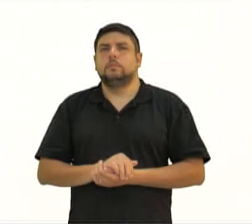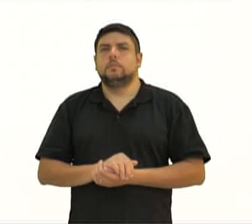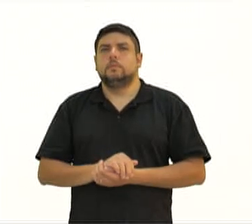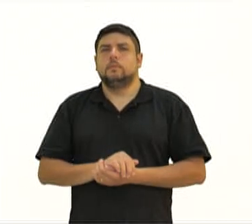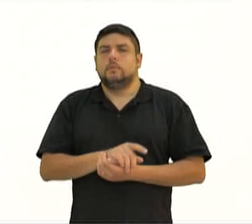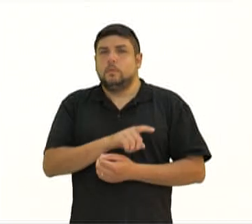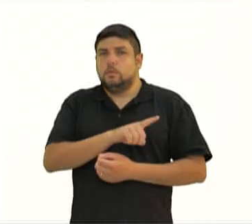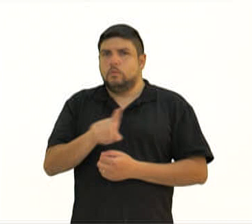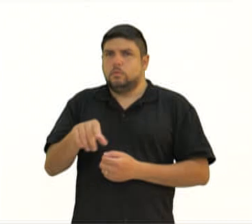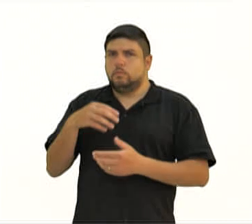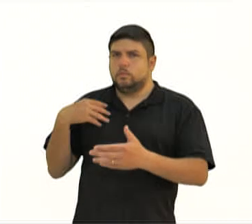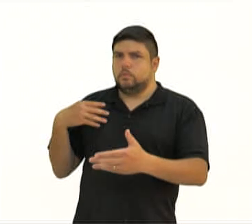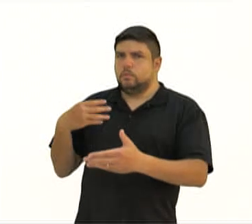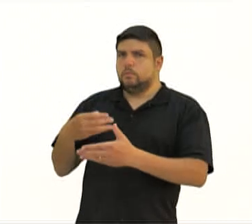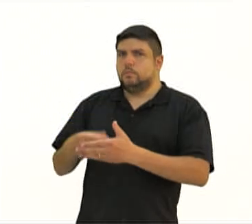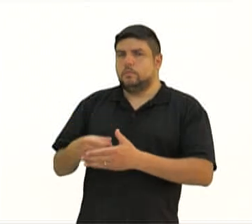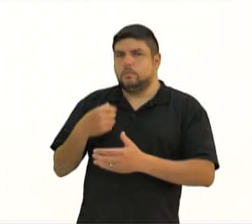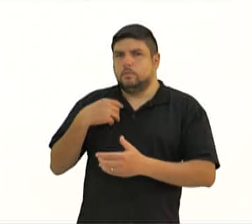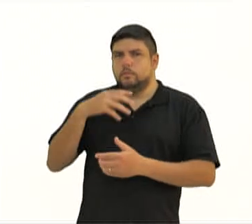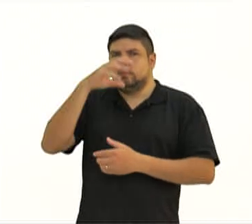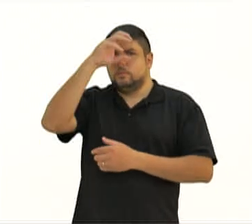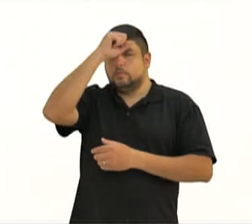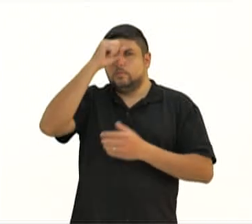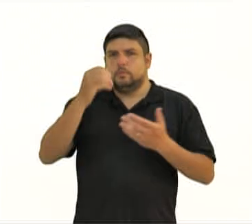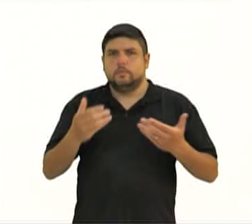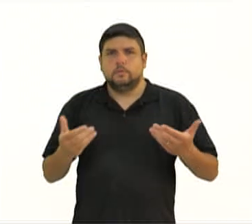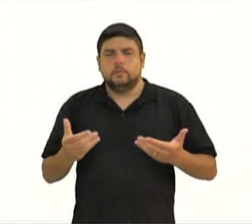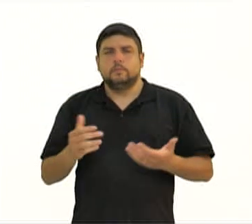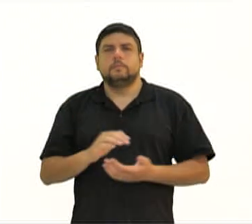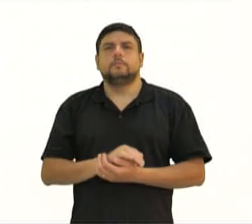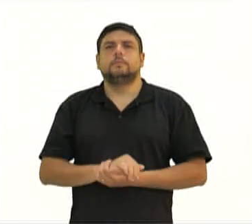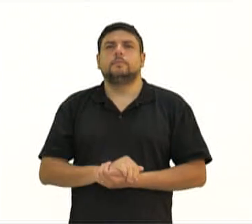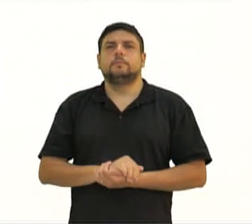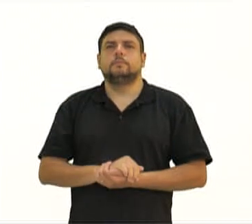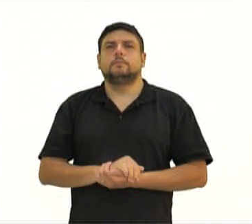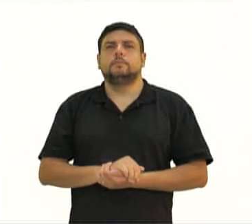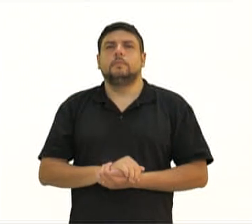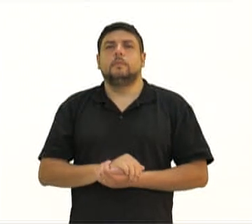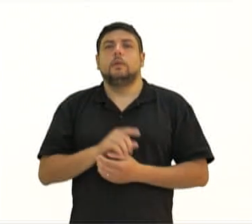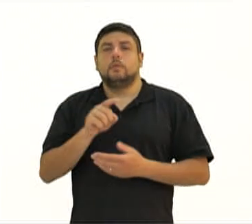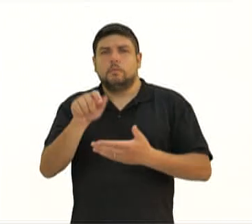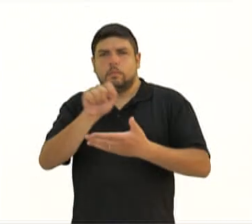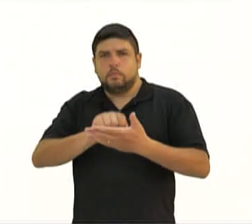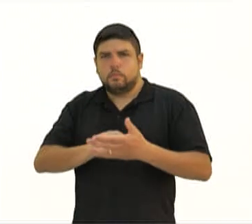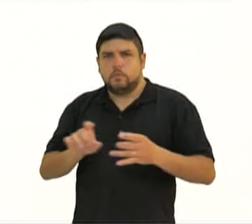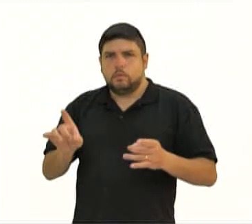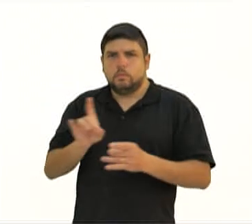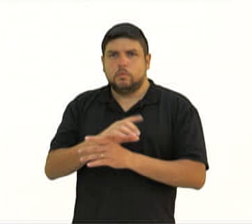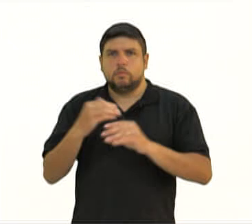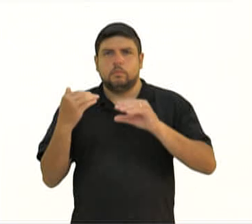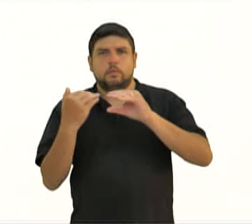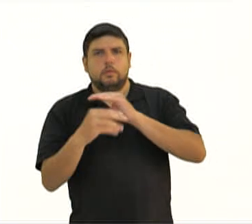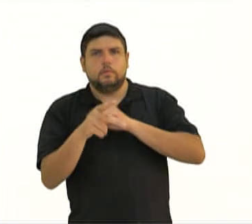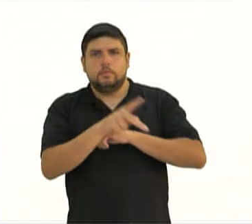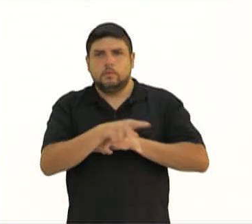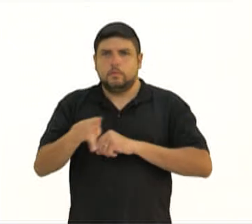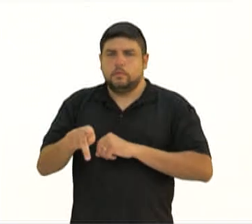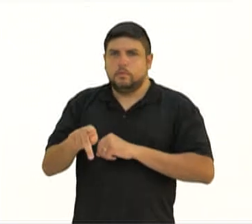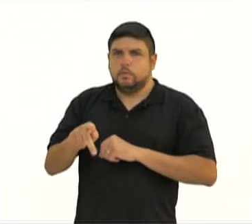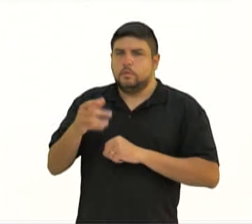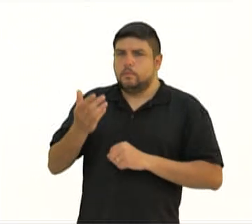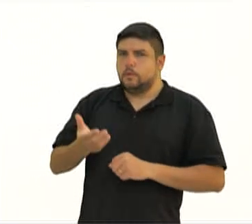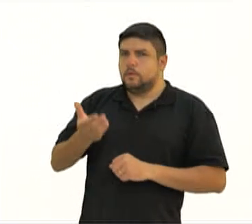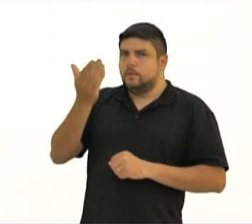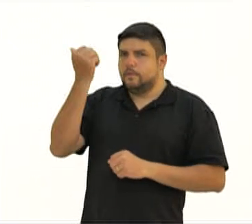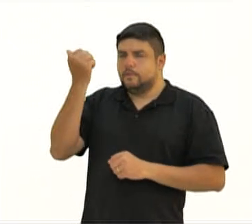vocês acabaram de aprender na aula, tá? E envie ao seu professor. Vamos lá ver o